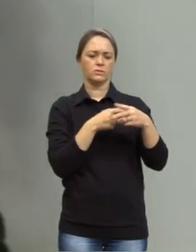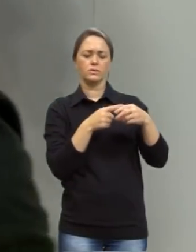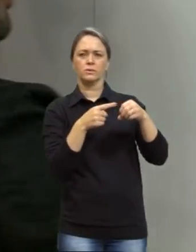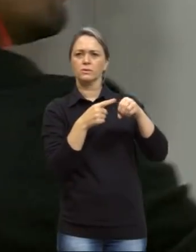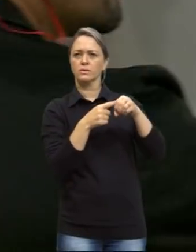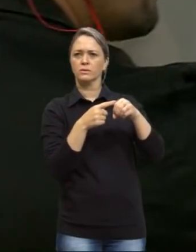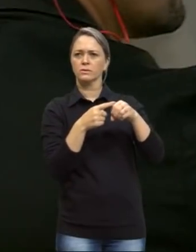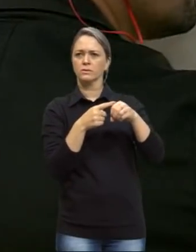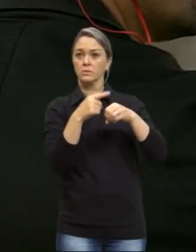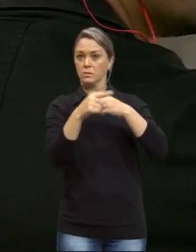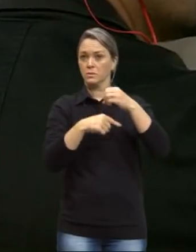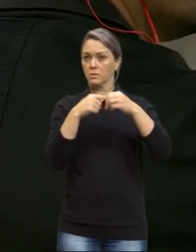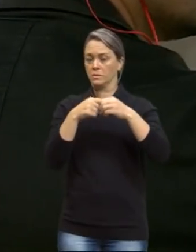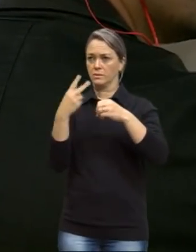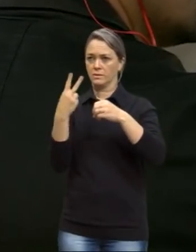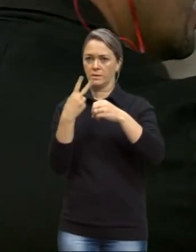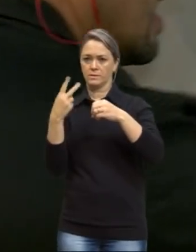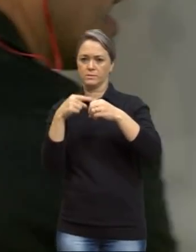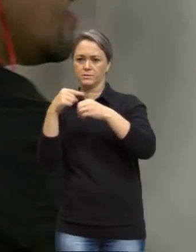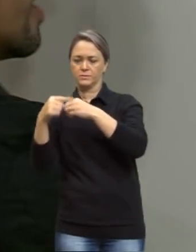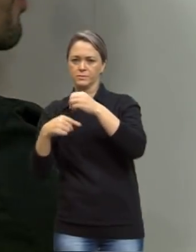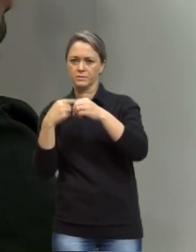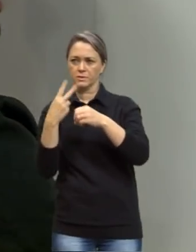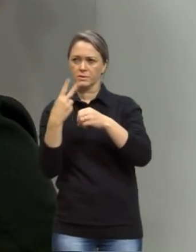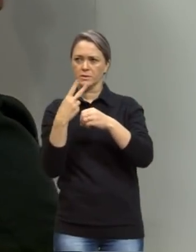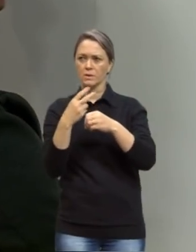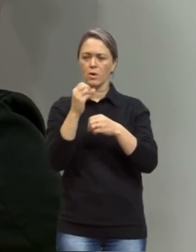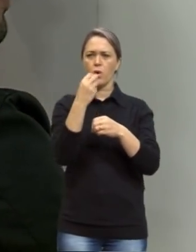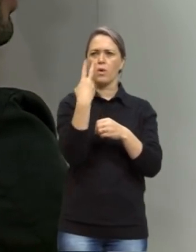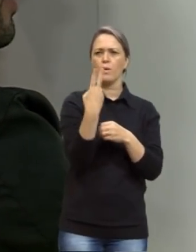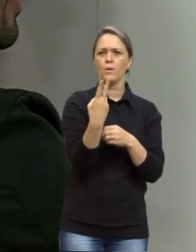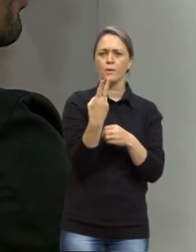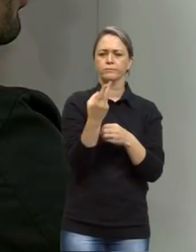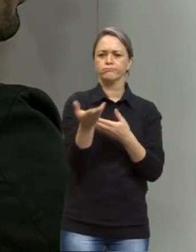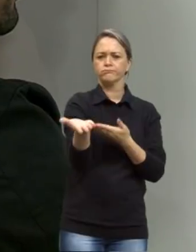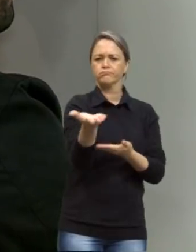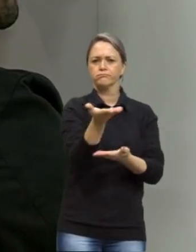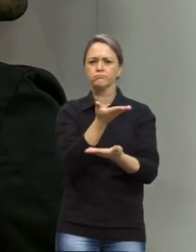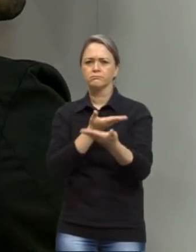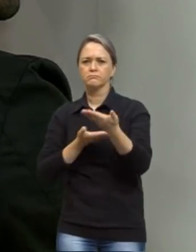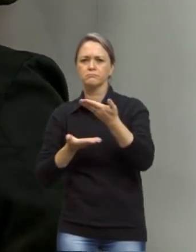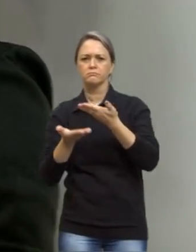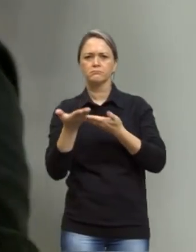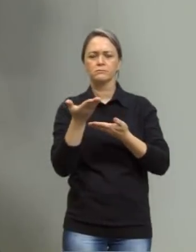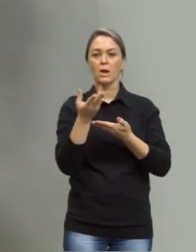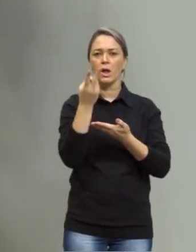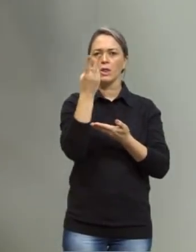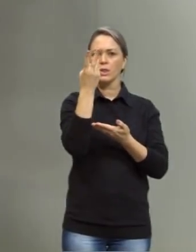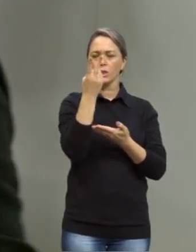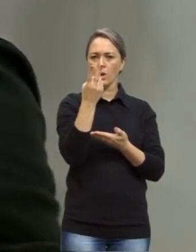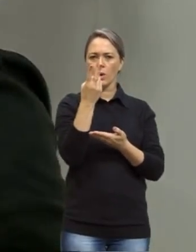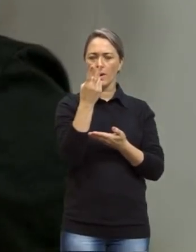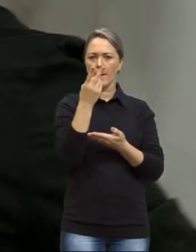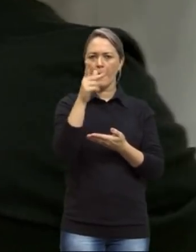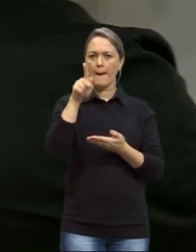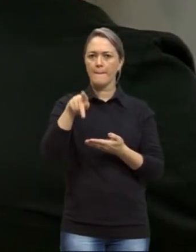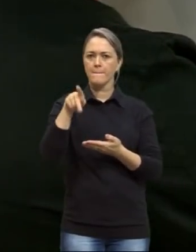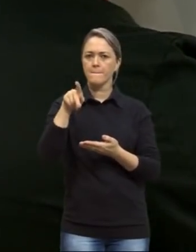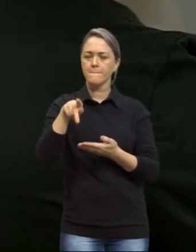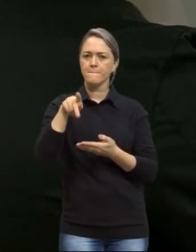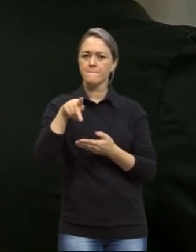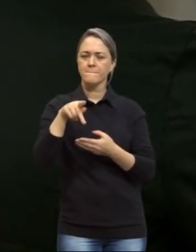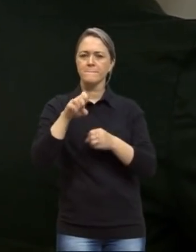tô falando do gás oxigênio que é o 2 né e eles vão estar compartilhando dois pares de elétrons ou seja